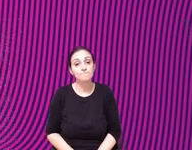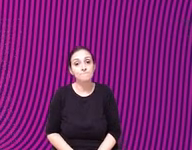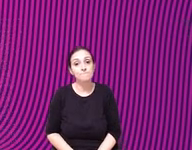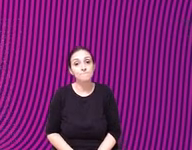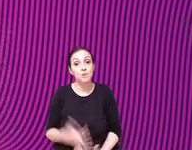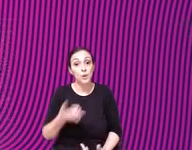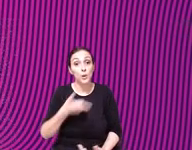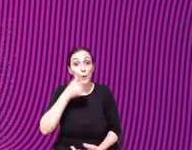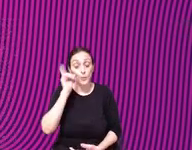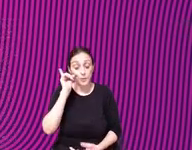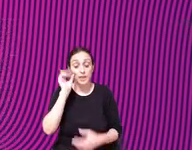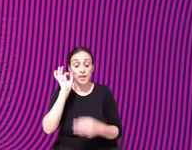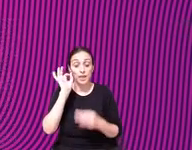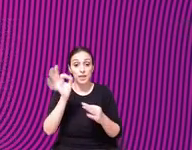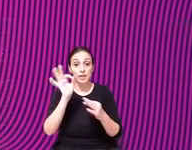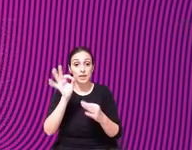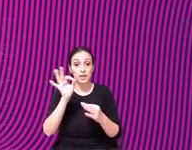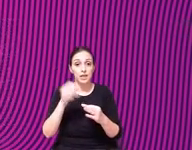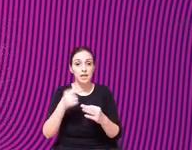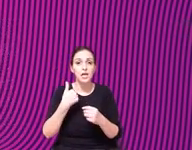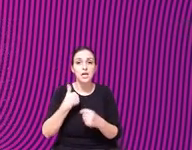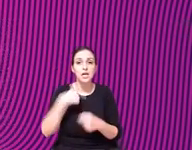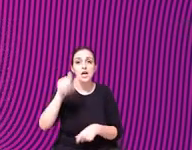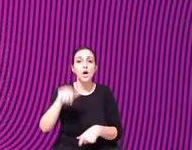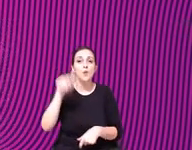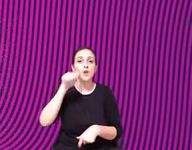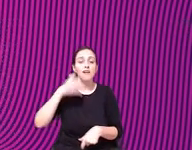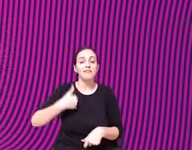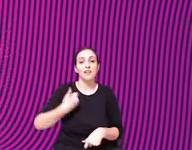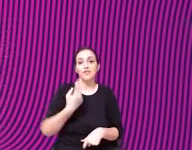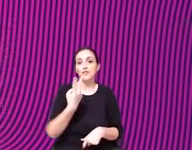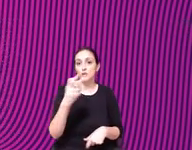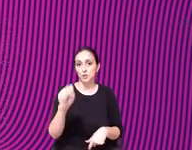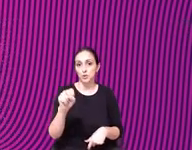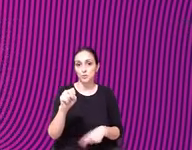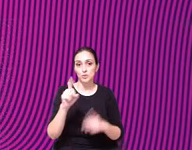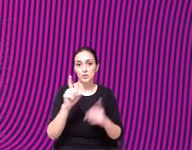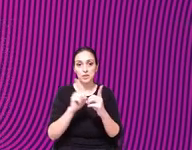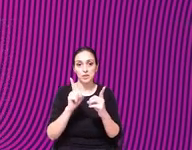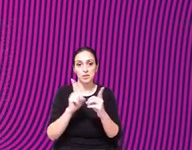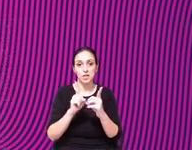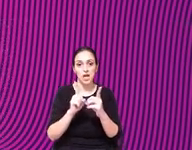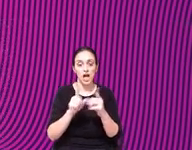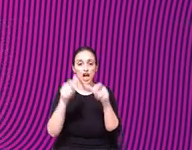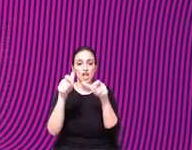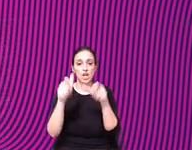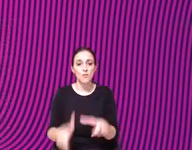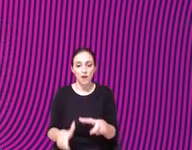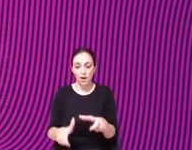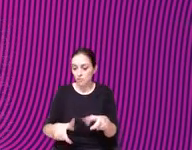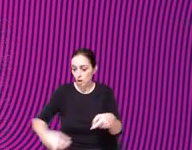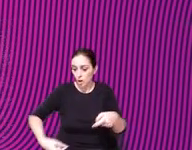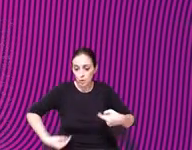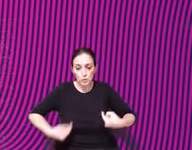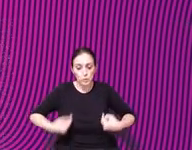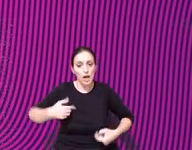Ontem, nós discutimos um caso, uma moça de 28 anos, que não tem nenhum local para colocar um